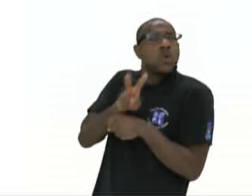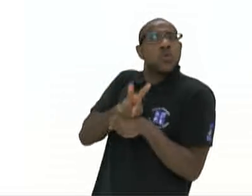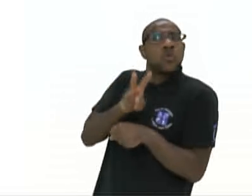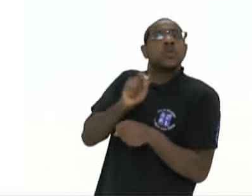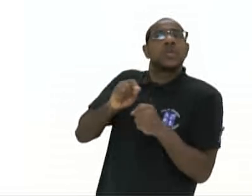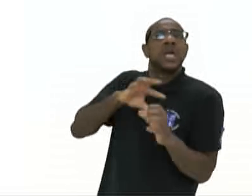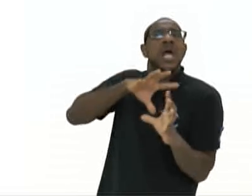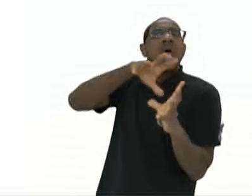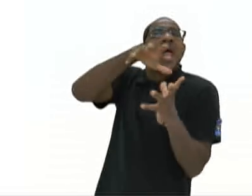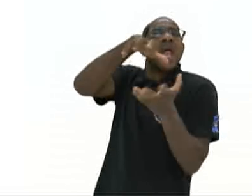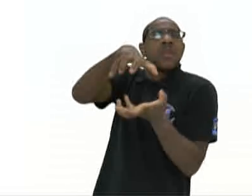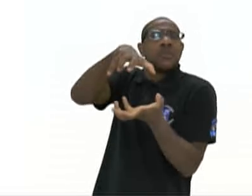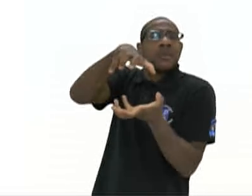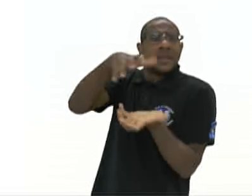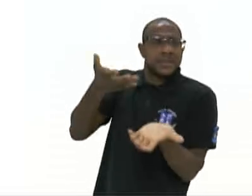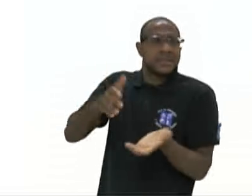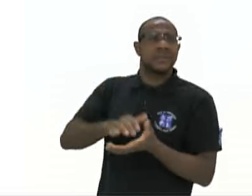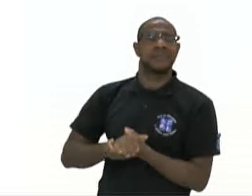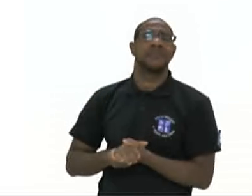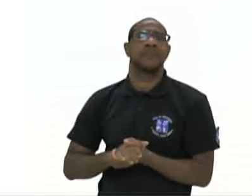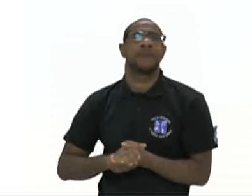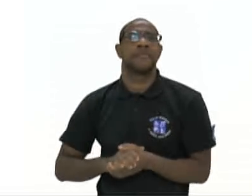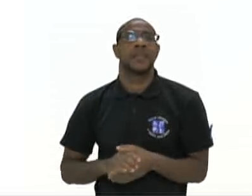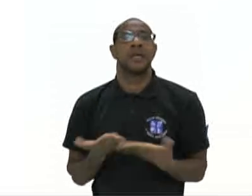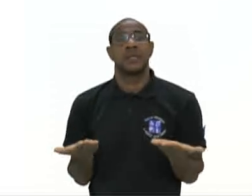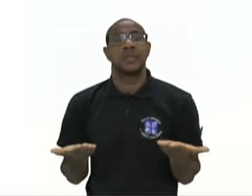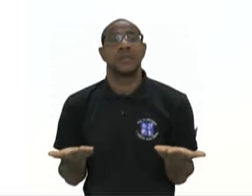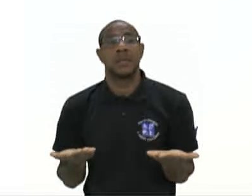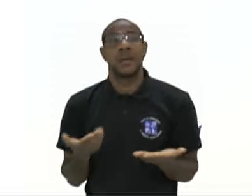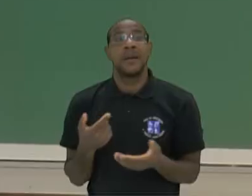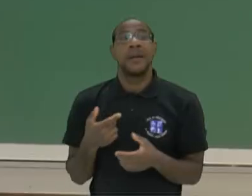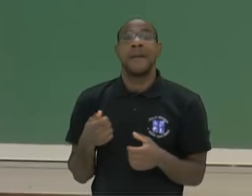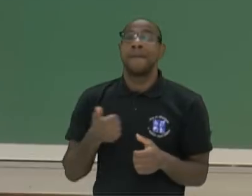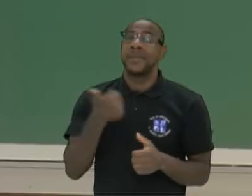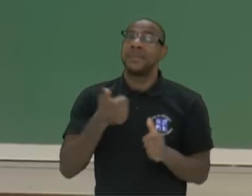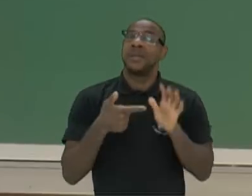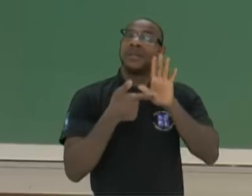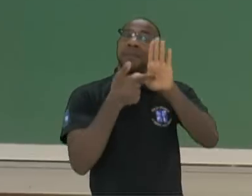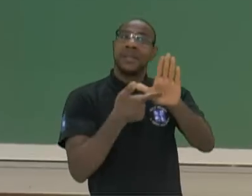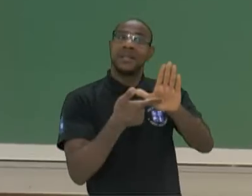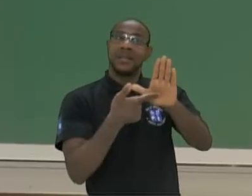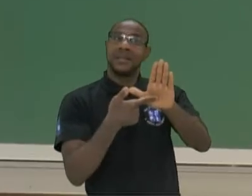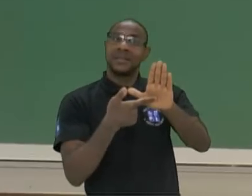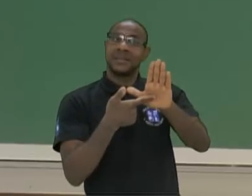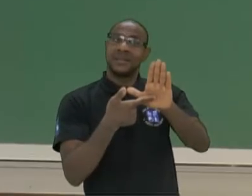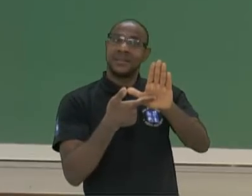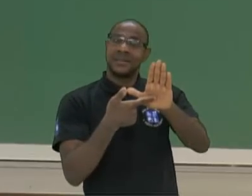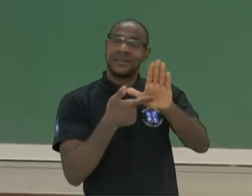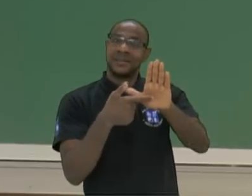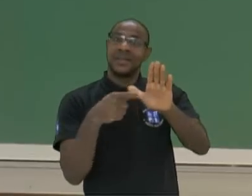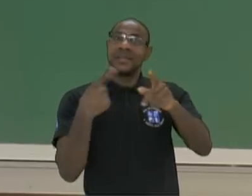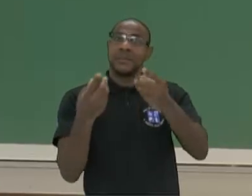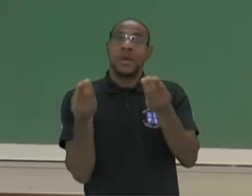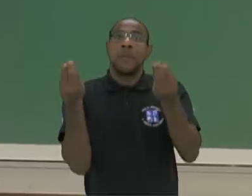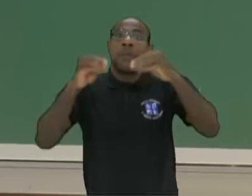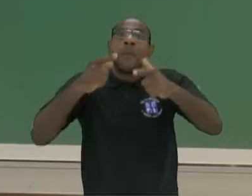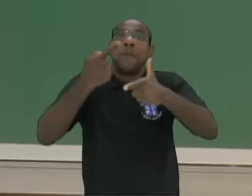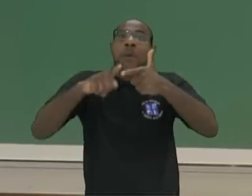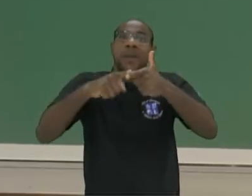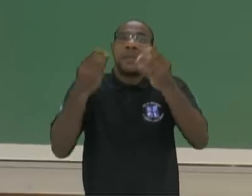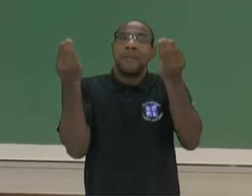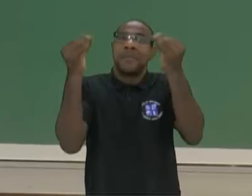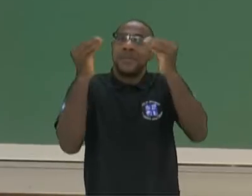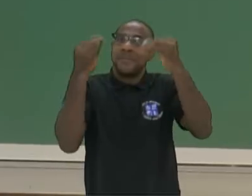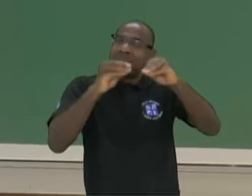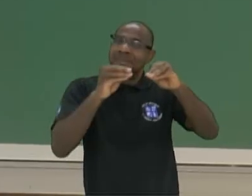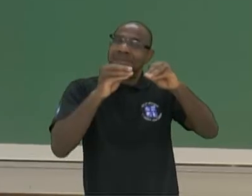planeta. Tá vendo? Eles primeiro se apresentam, eles colocam o problema